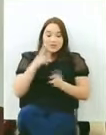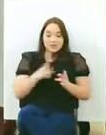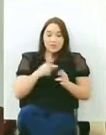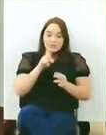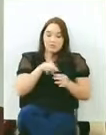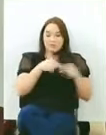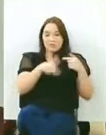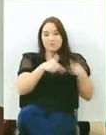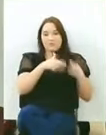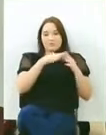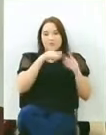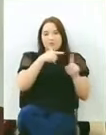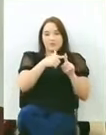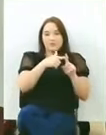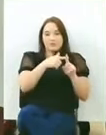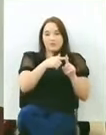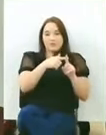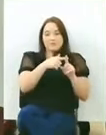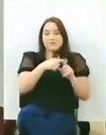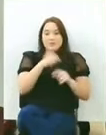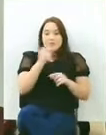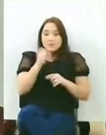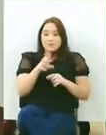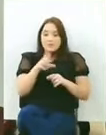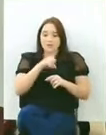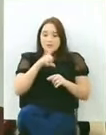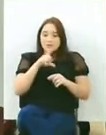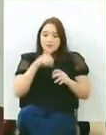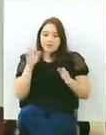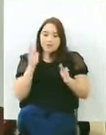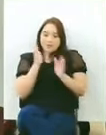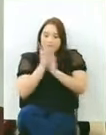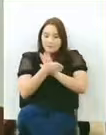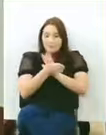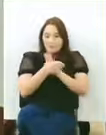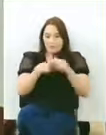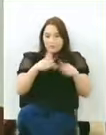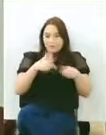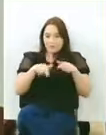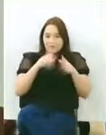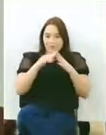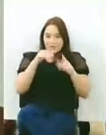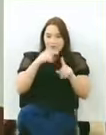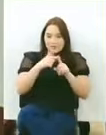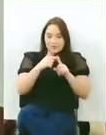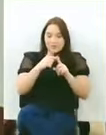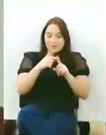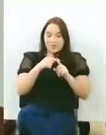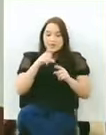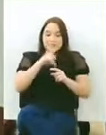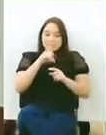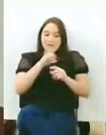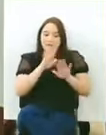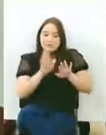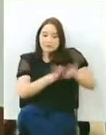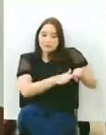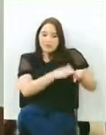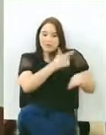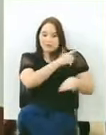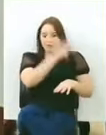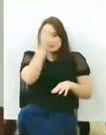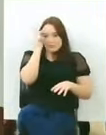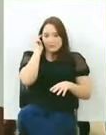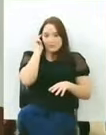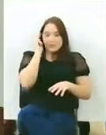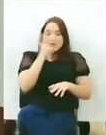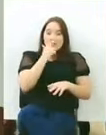Assim é também no serviço da igreja. Quando nós fugimos do serviço, ou estamos sempre deixando para outros,